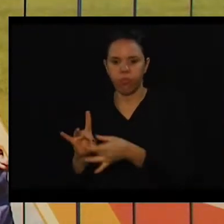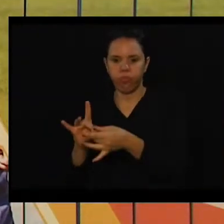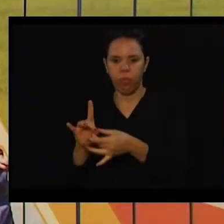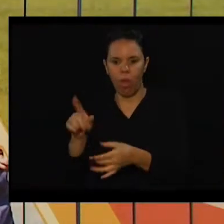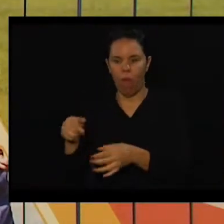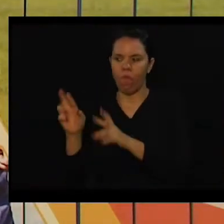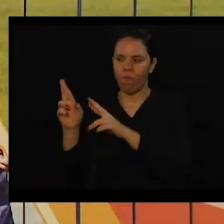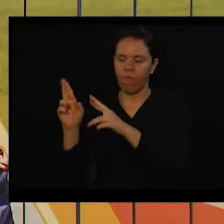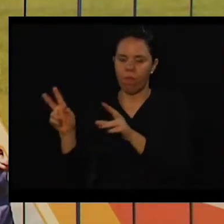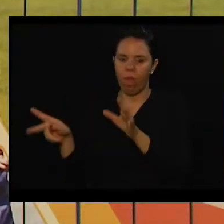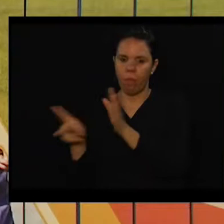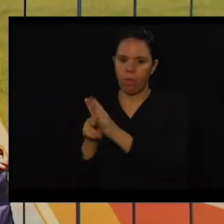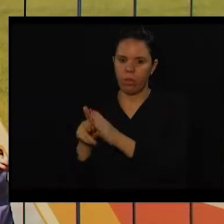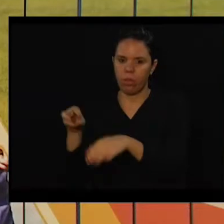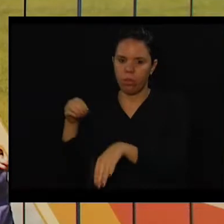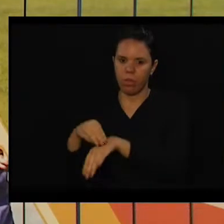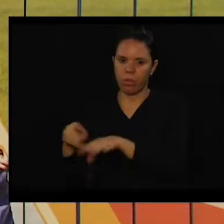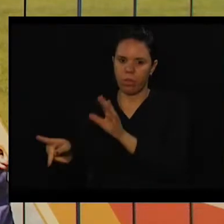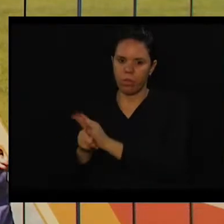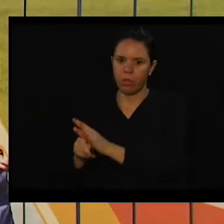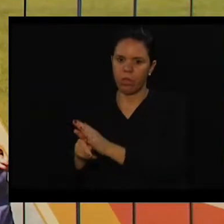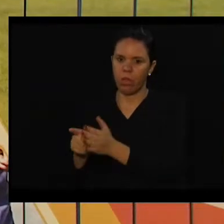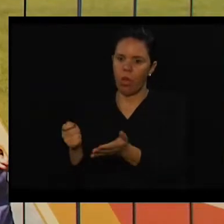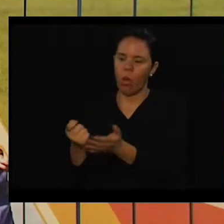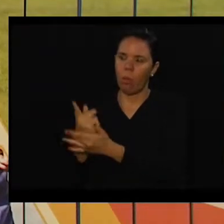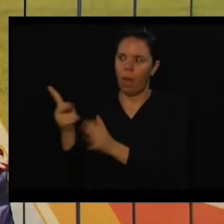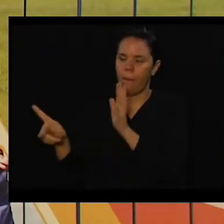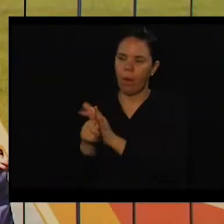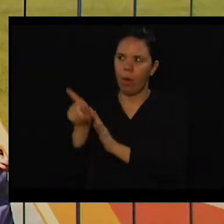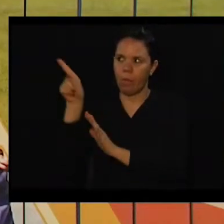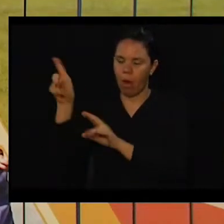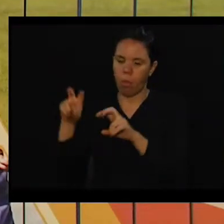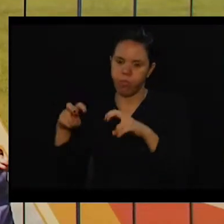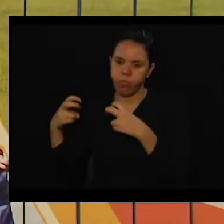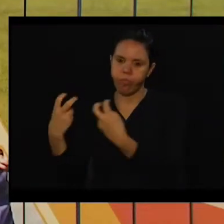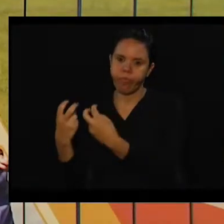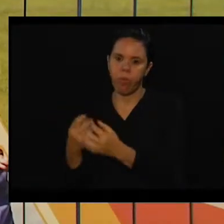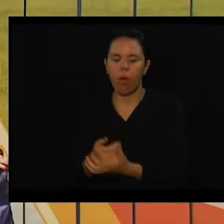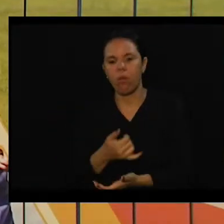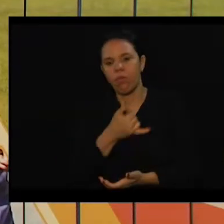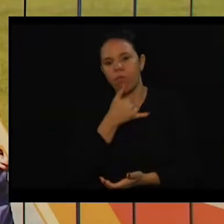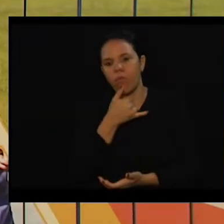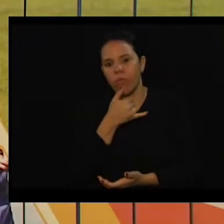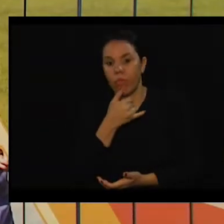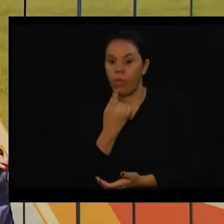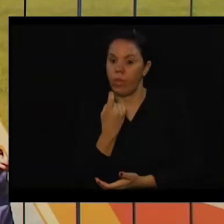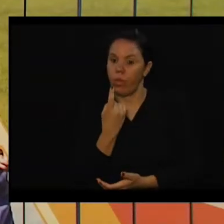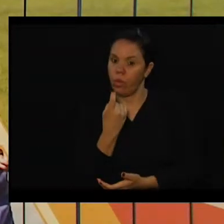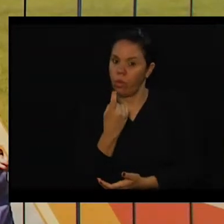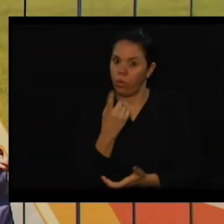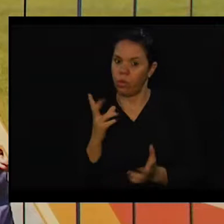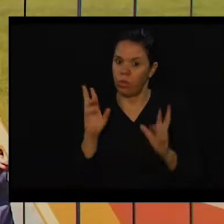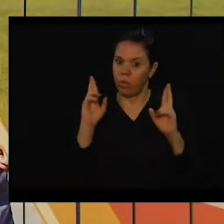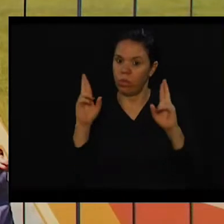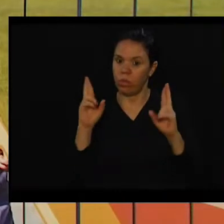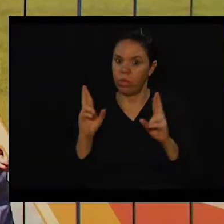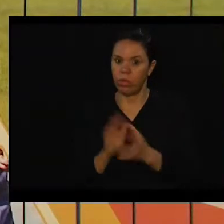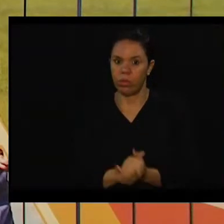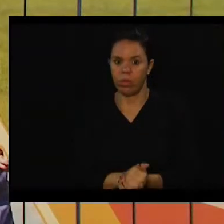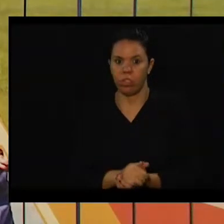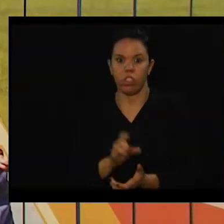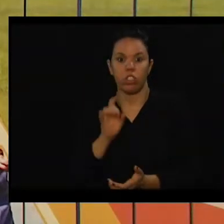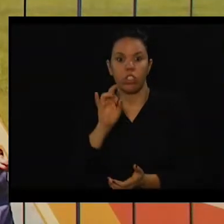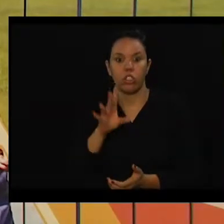precisa retirar o ingresso no estádio. Lembrando, infelizmente, torcida única, então apenas os torcedores